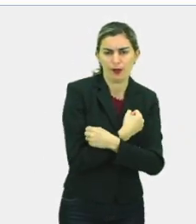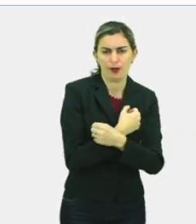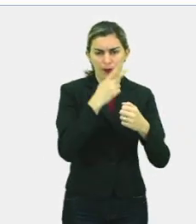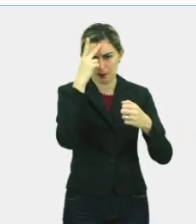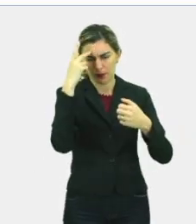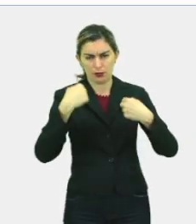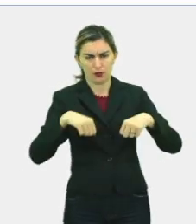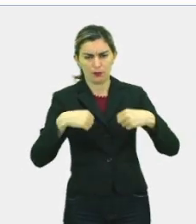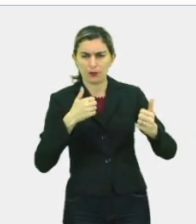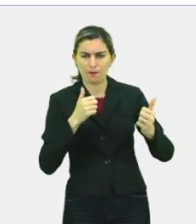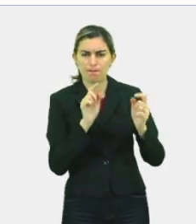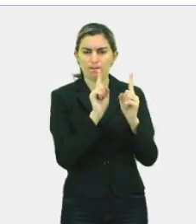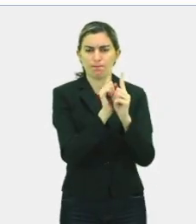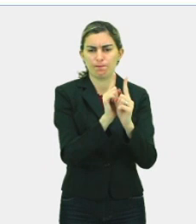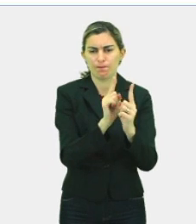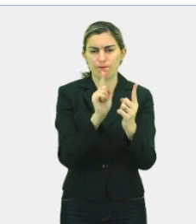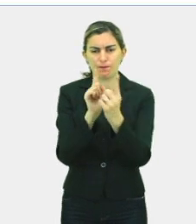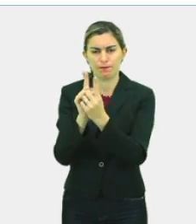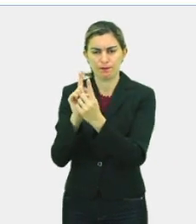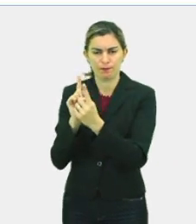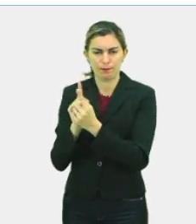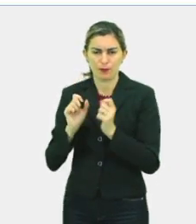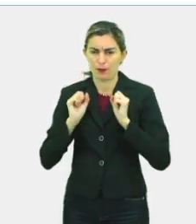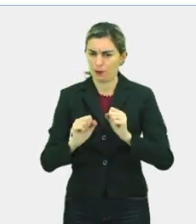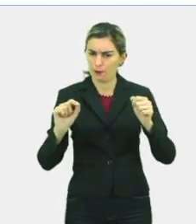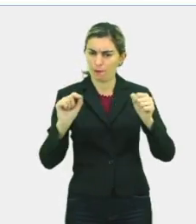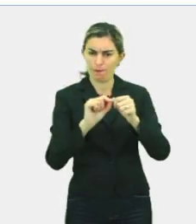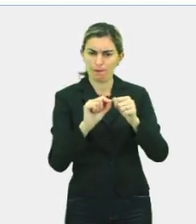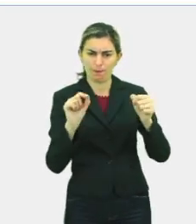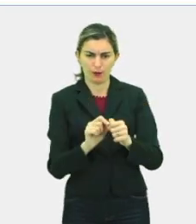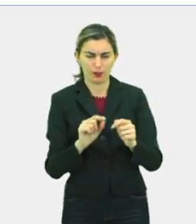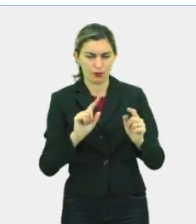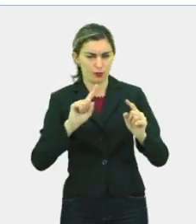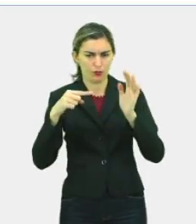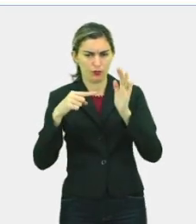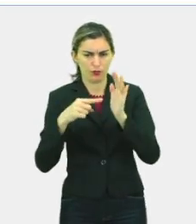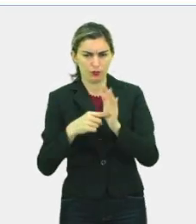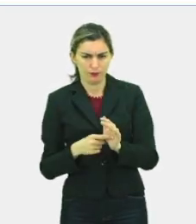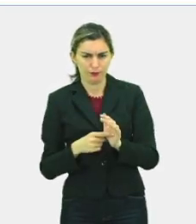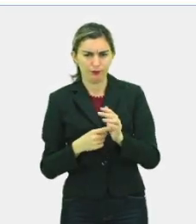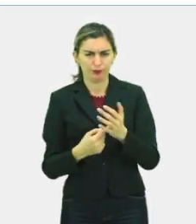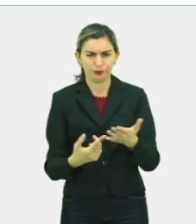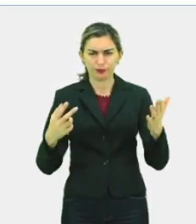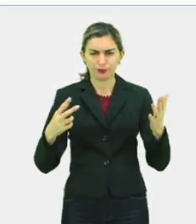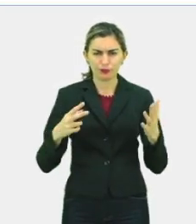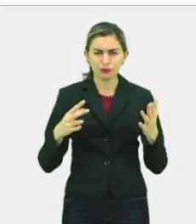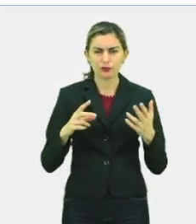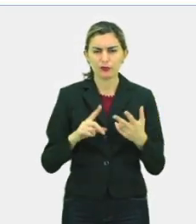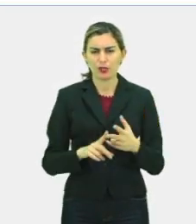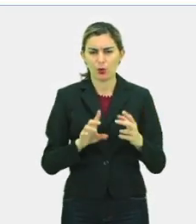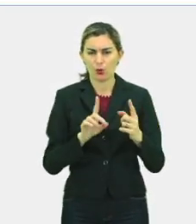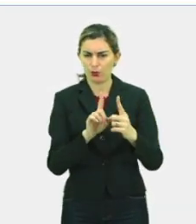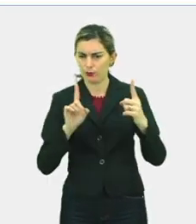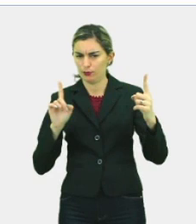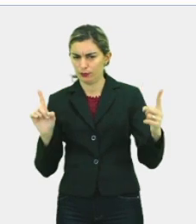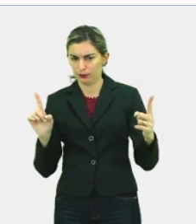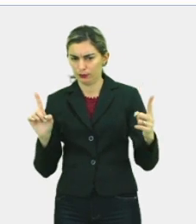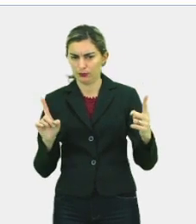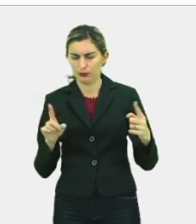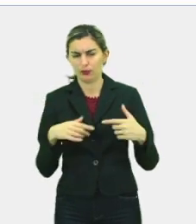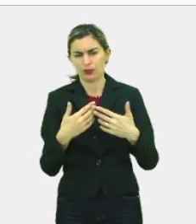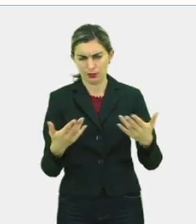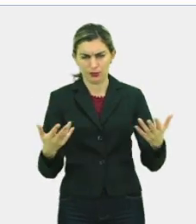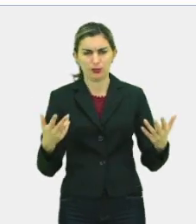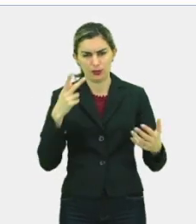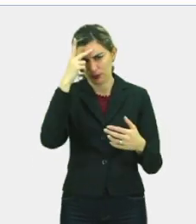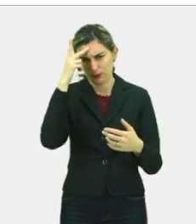as pessoas precisam estar próximas uma da outra para poder alcançar o objetivo, né? Uma luta de curta distância, ou